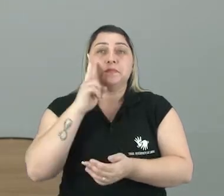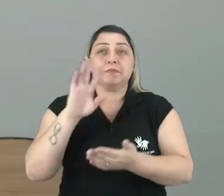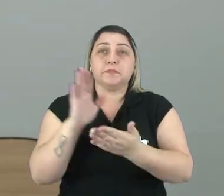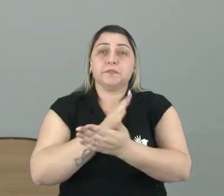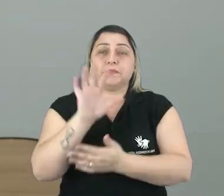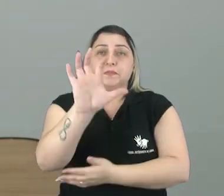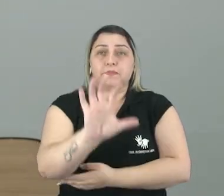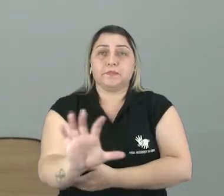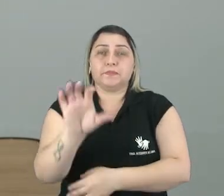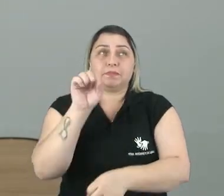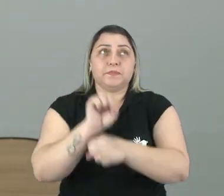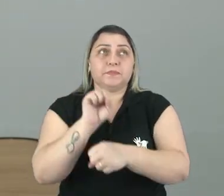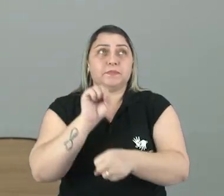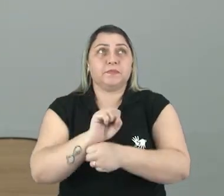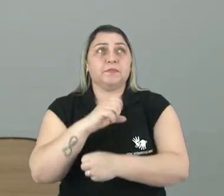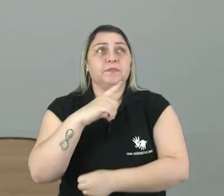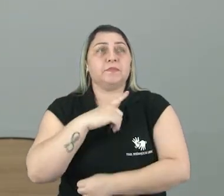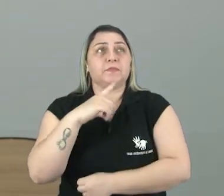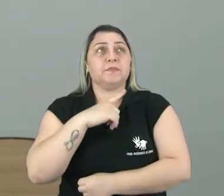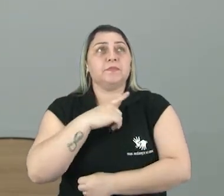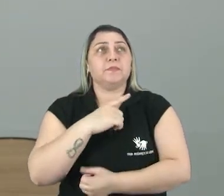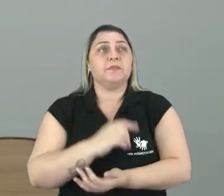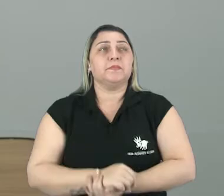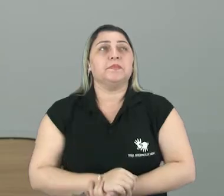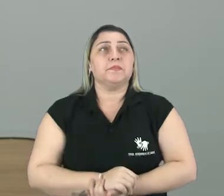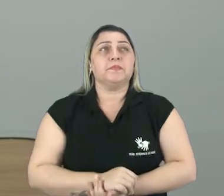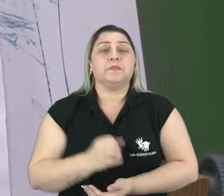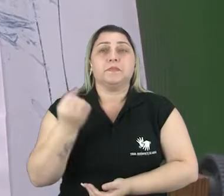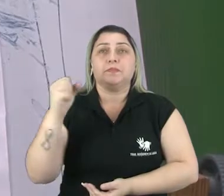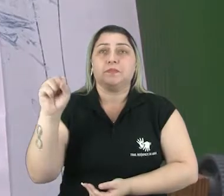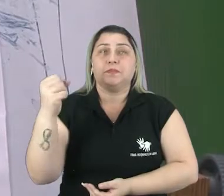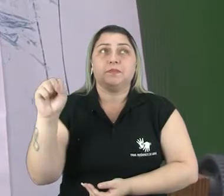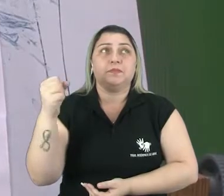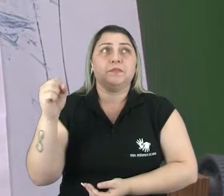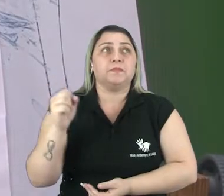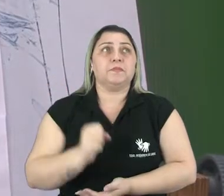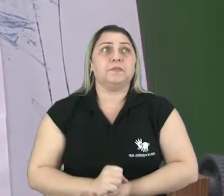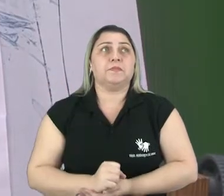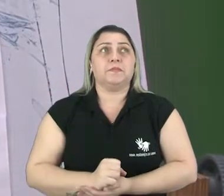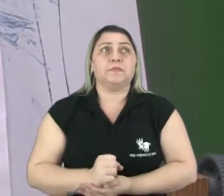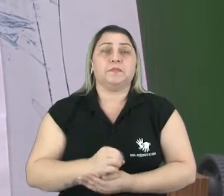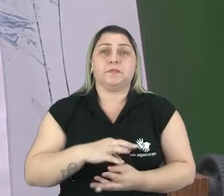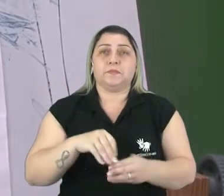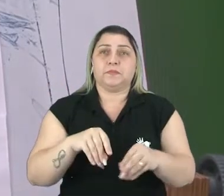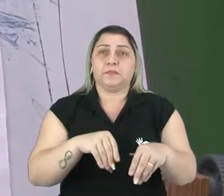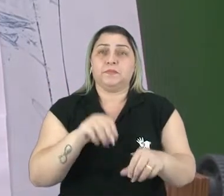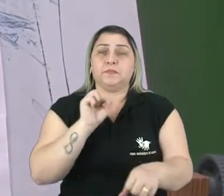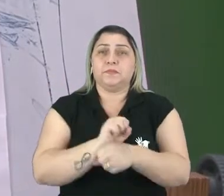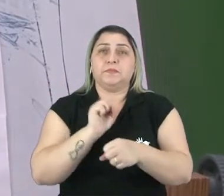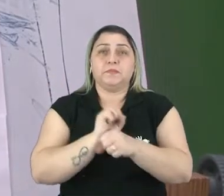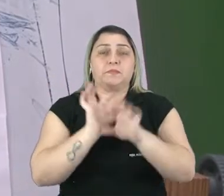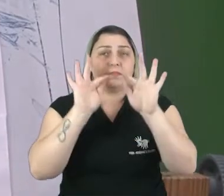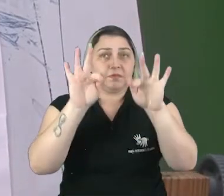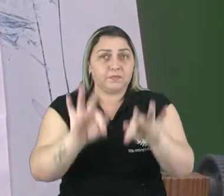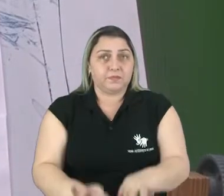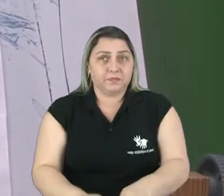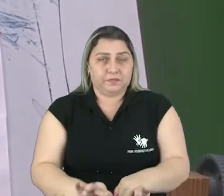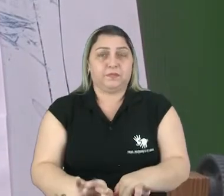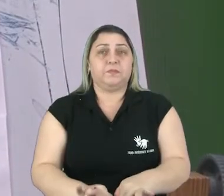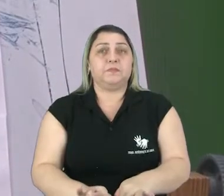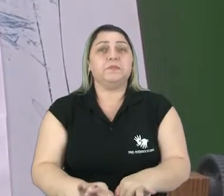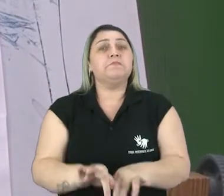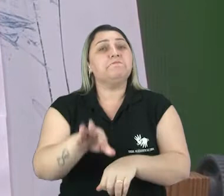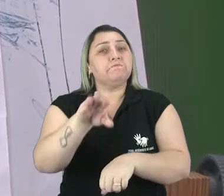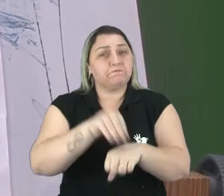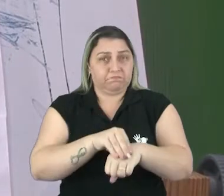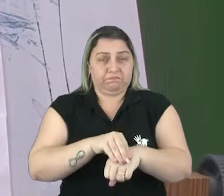regiões que aguardam. Aqui tem a Amazônia Legal, ó, que são 88 terras indígenas que aguardam a finalização de seus processos de